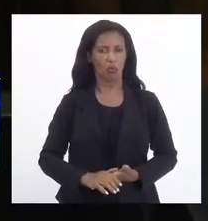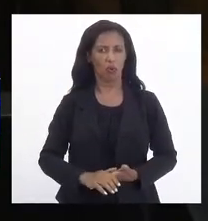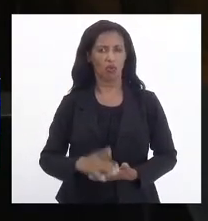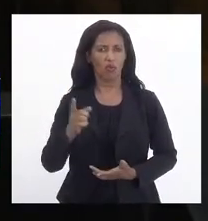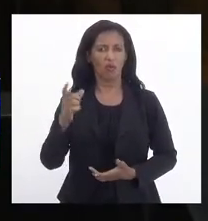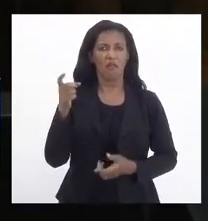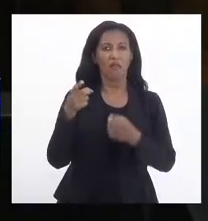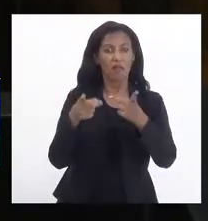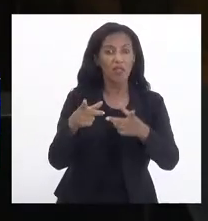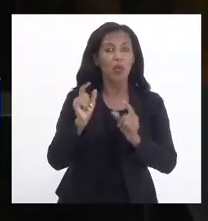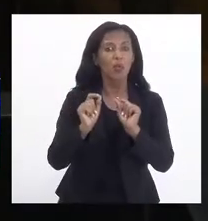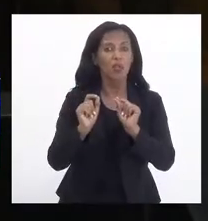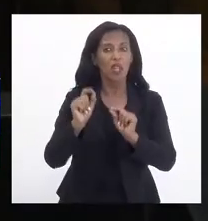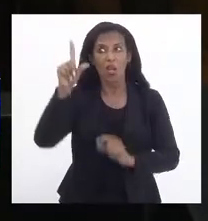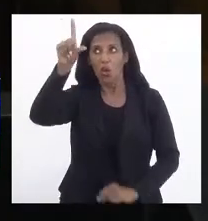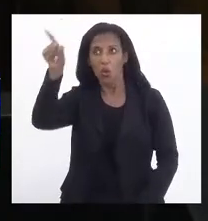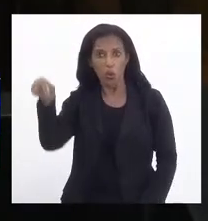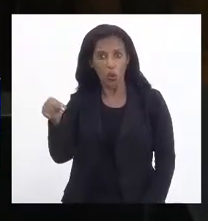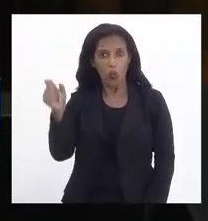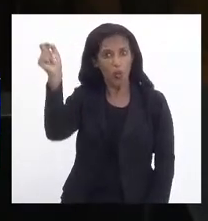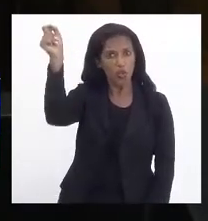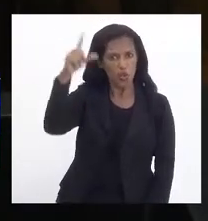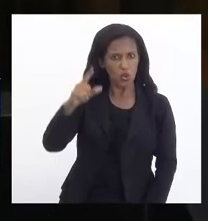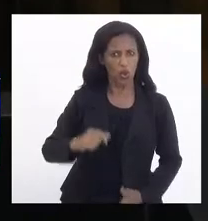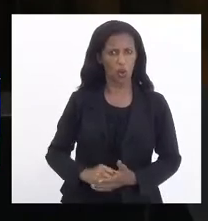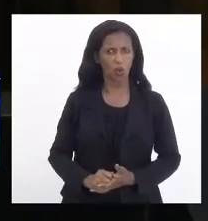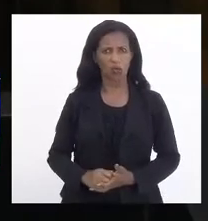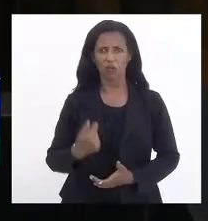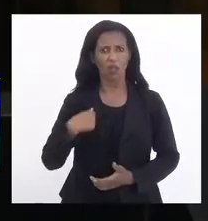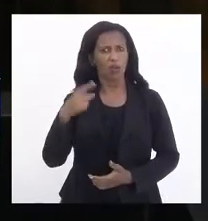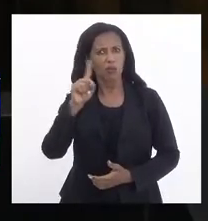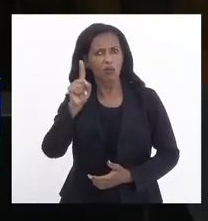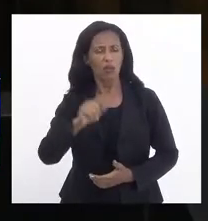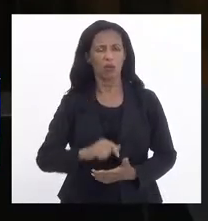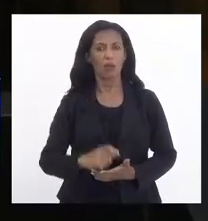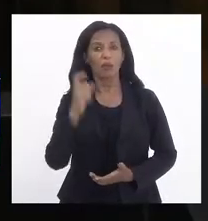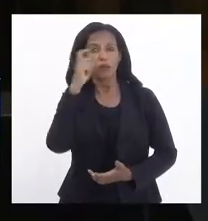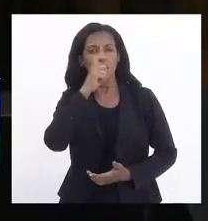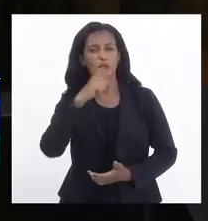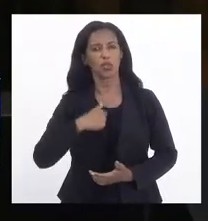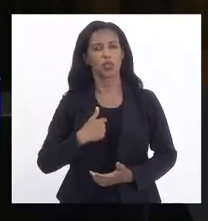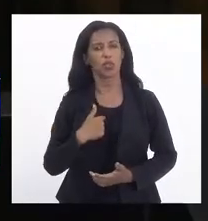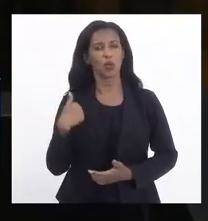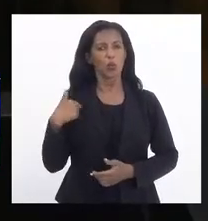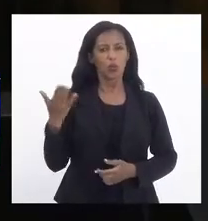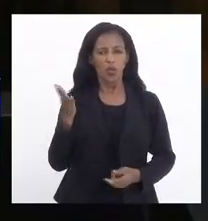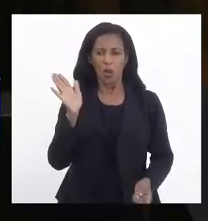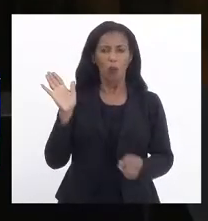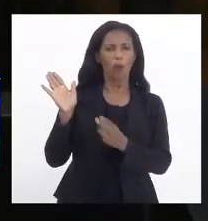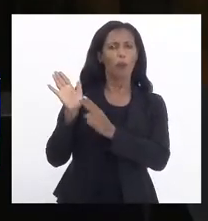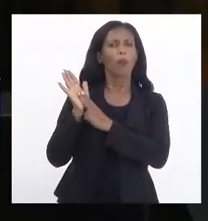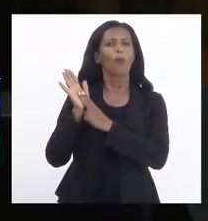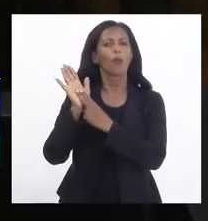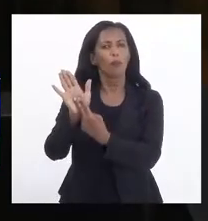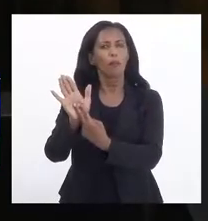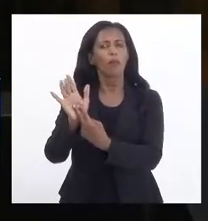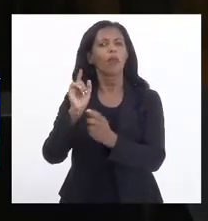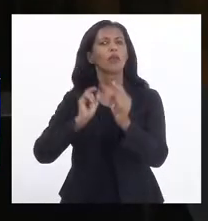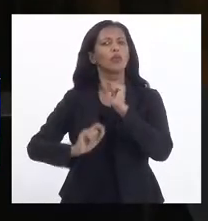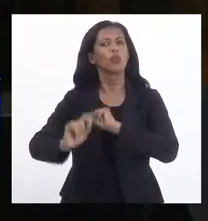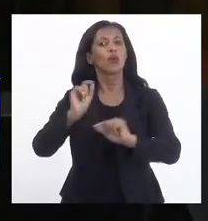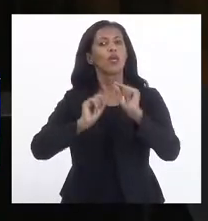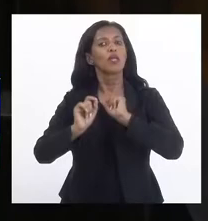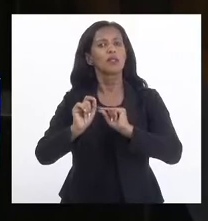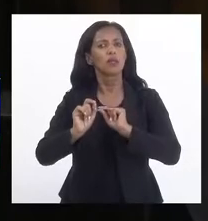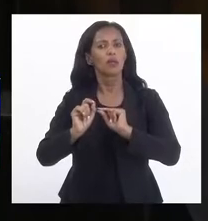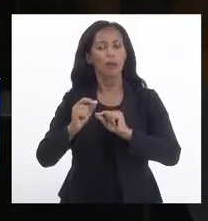lua, vender sol. O que eu prometo é o meu trabalho, é ser os seus olhos aqui na Assembleia, é ser os